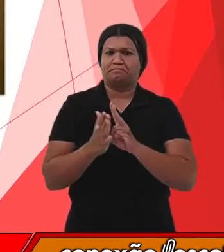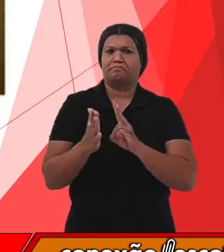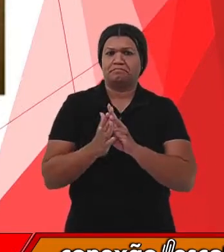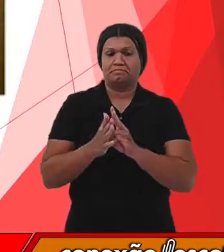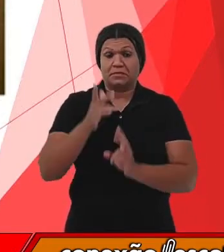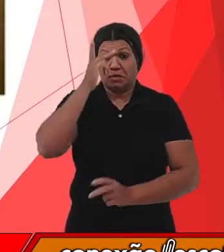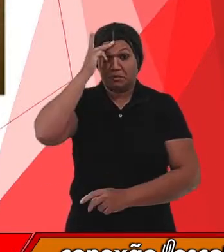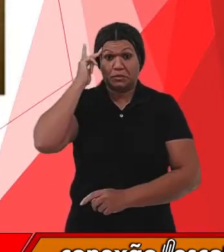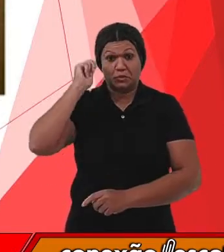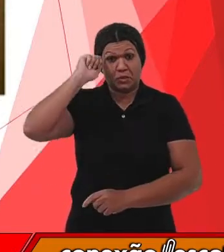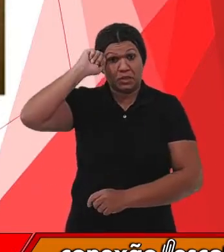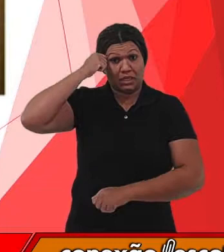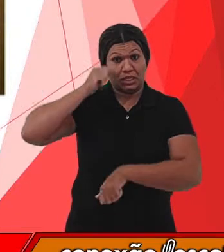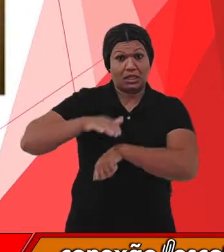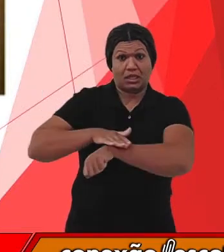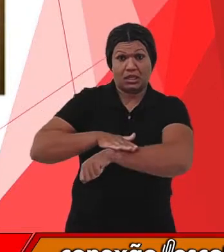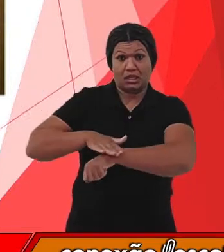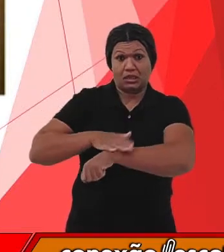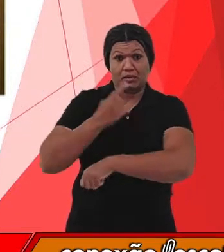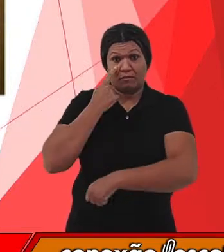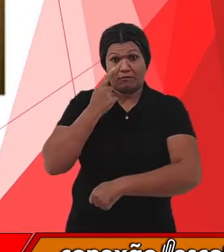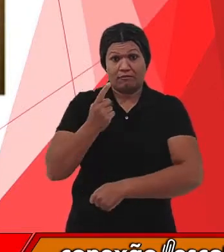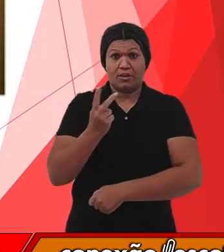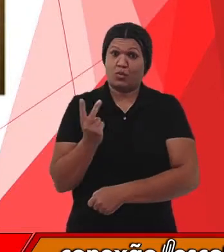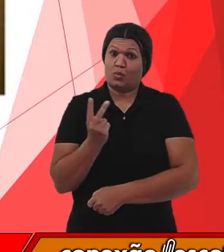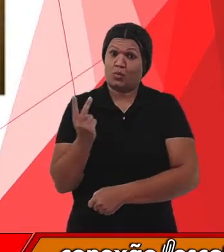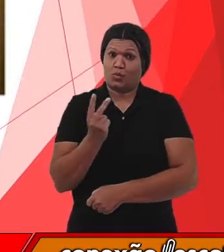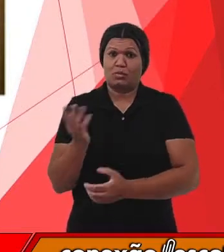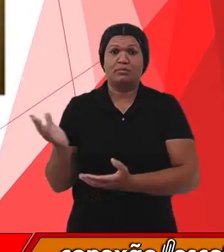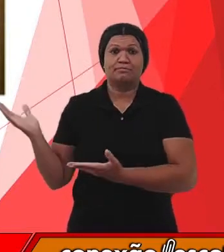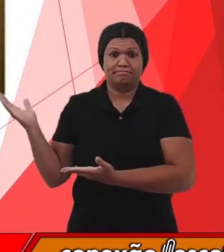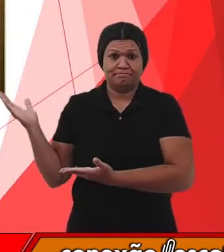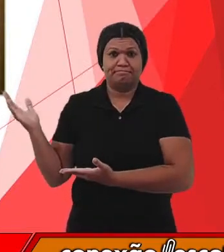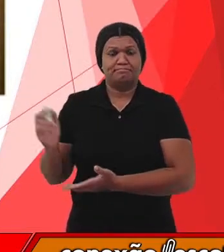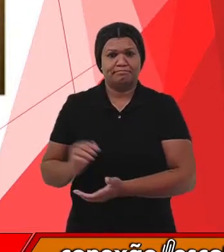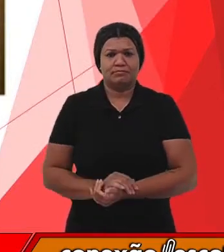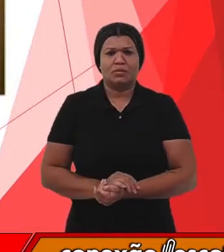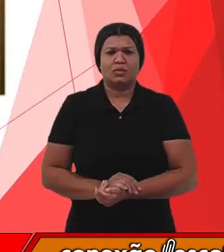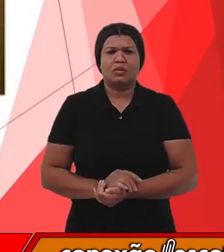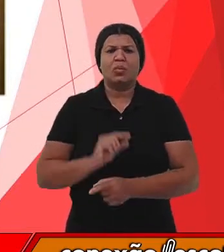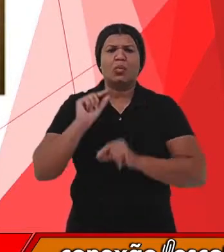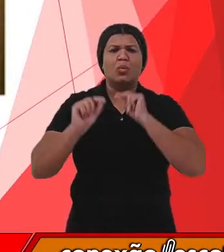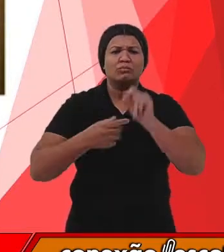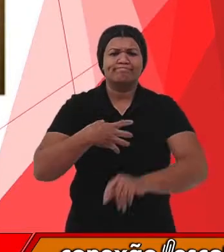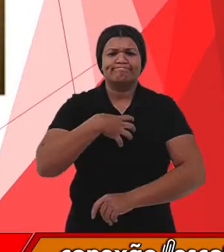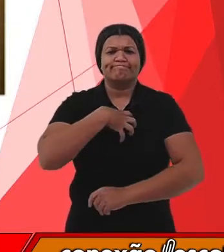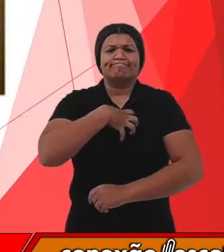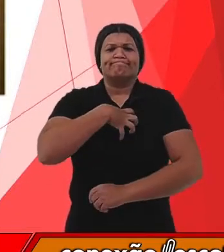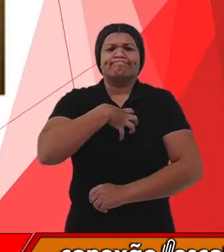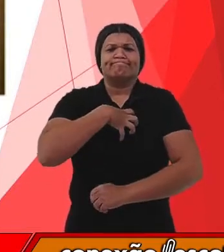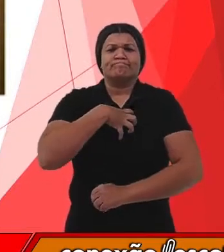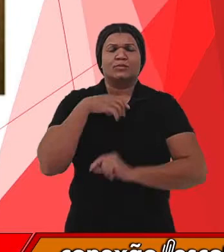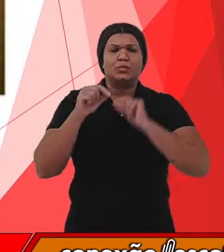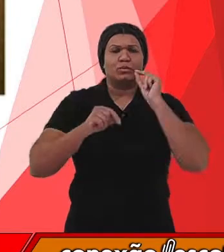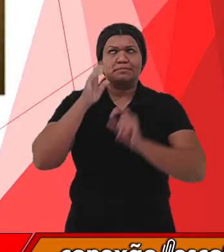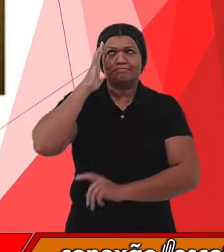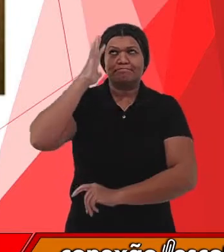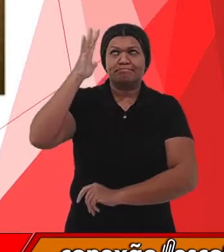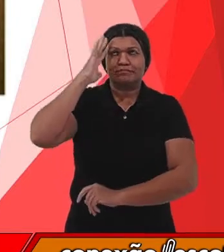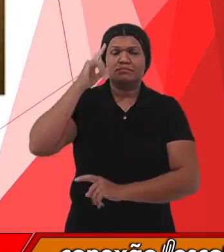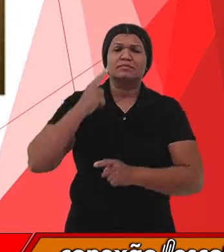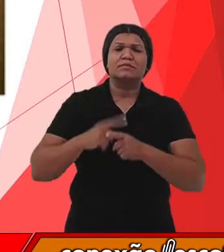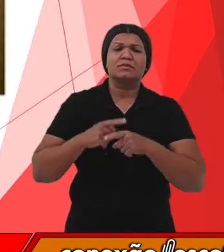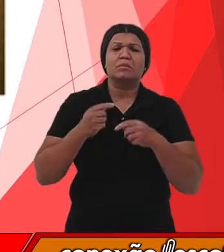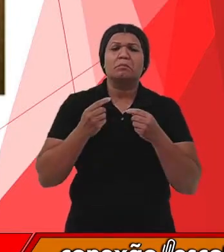negra. Ponderem um pouco o que sentem, o que pensam e pelo que eles